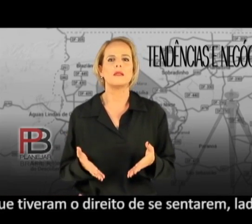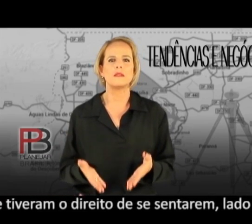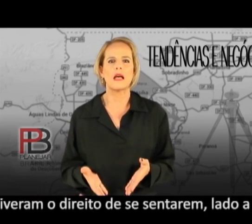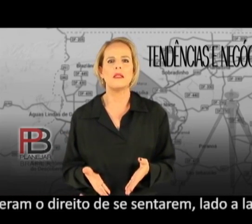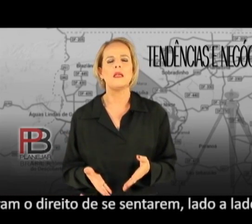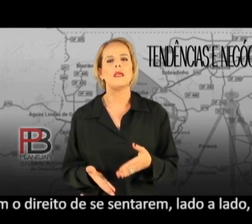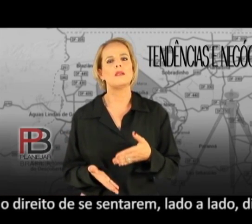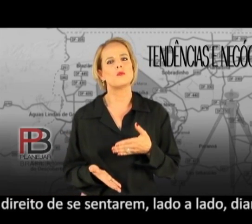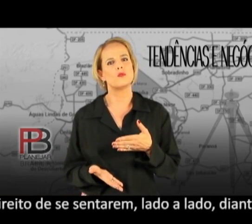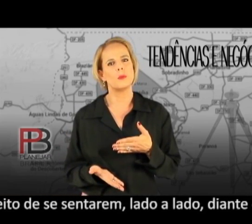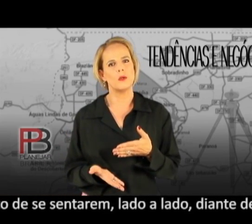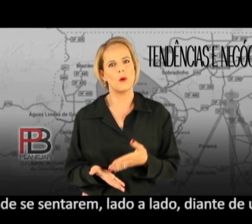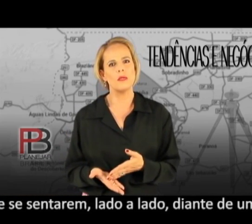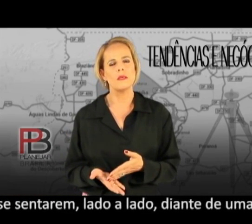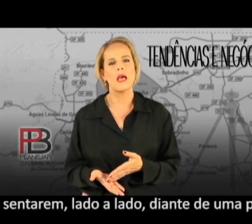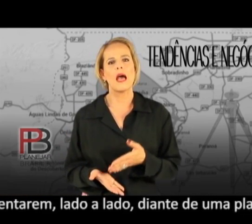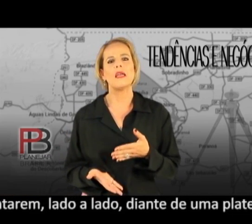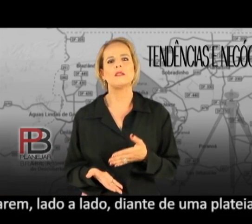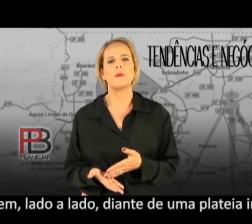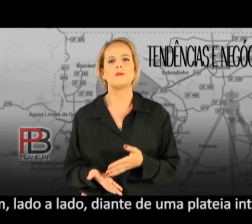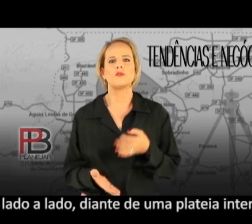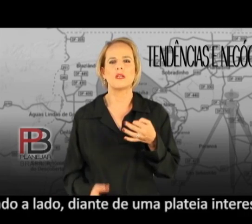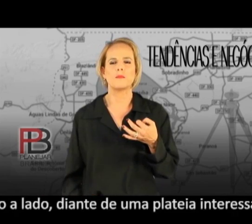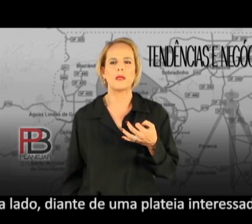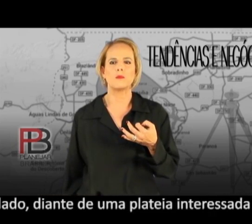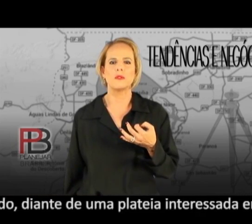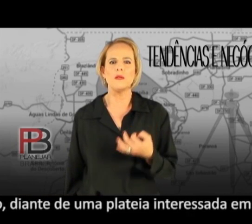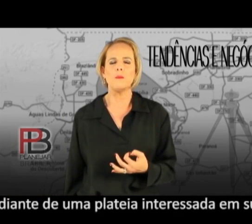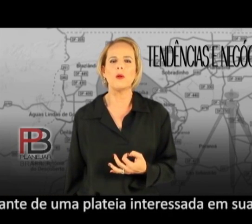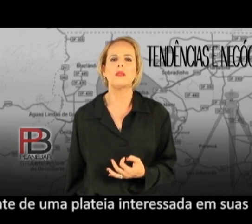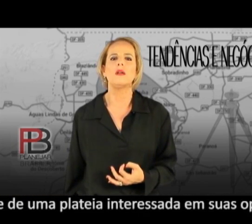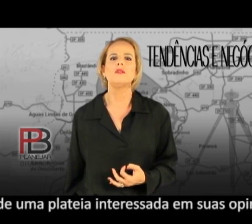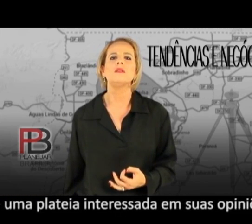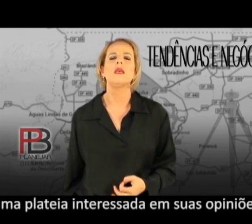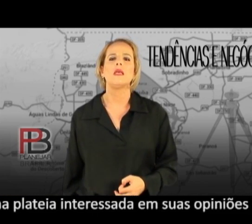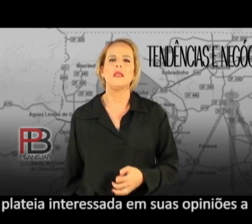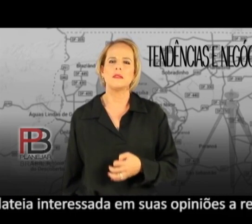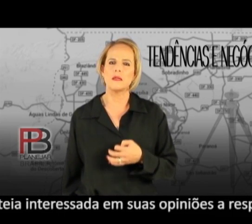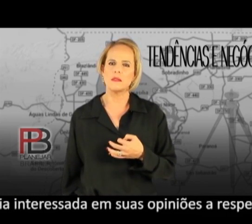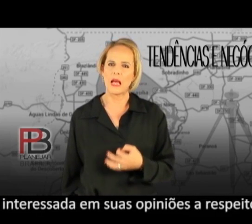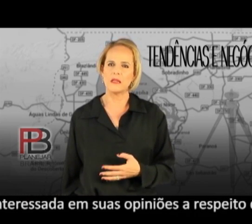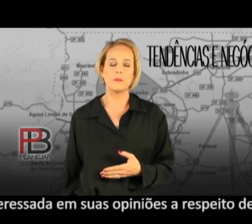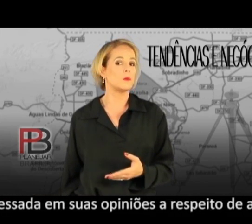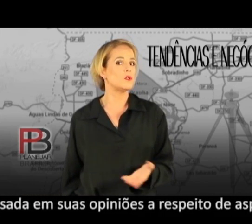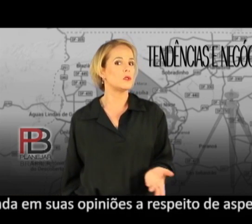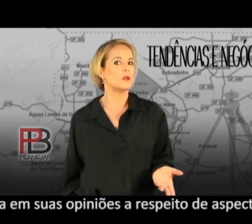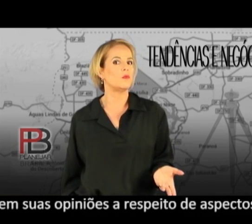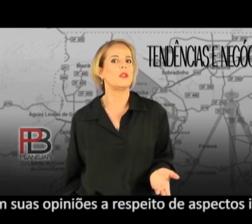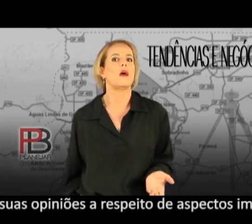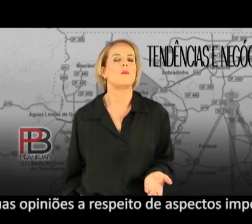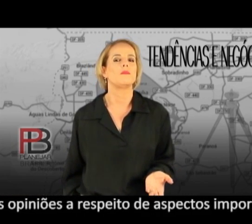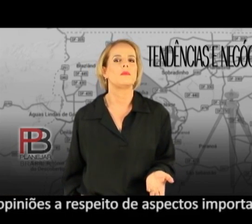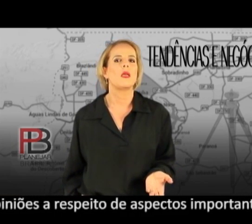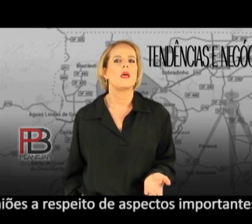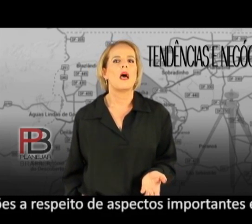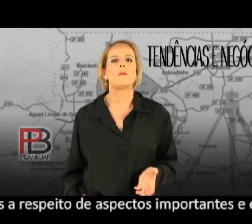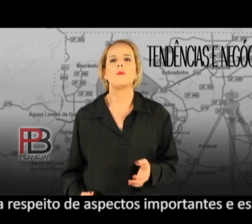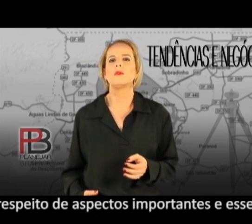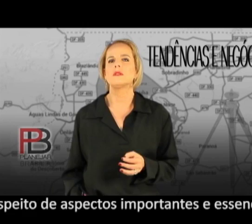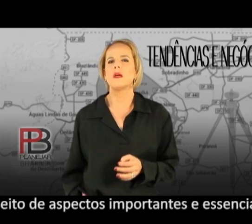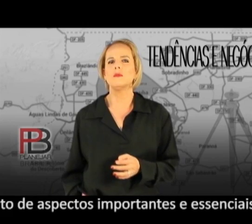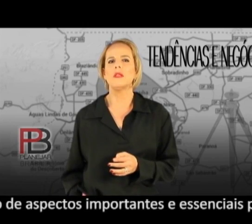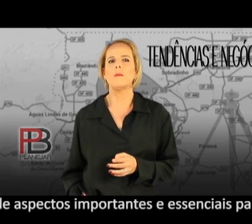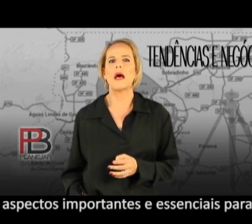plateia interessada em suas opiniões a respeito de aspectos importantes e essenciais para o Distrito Federal.